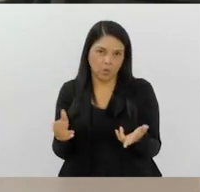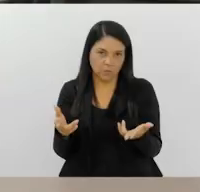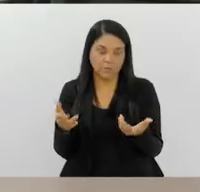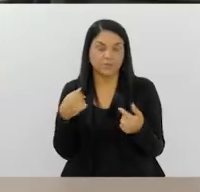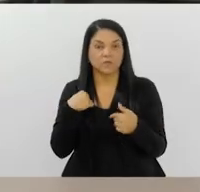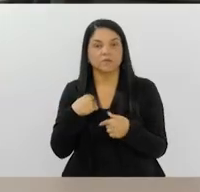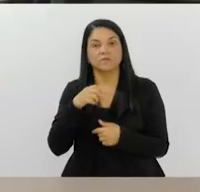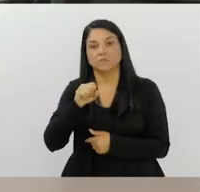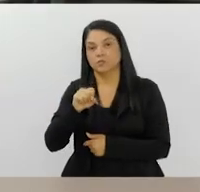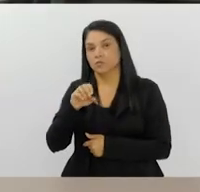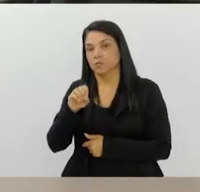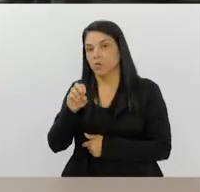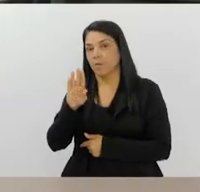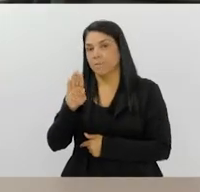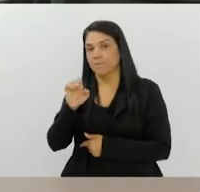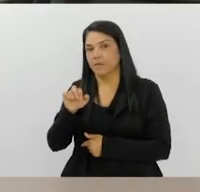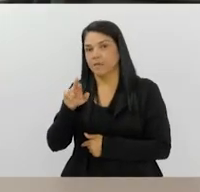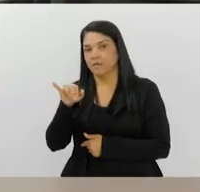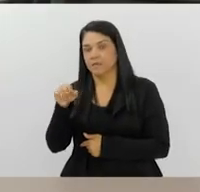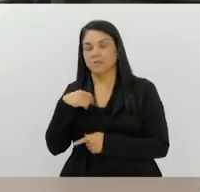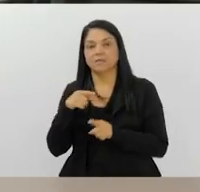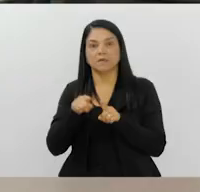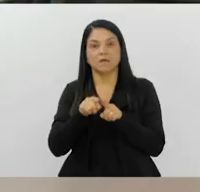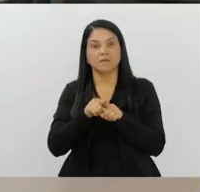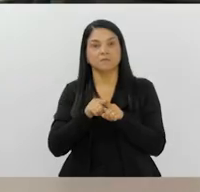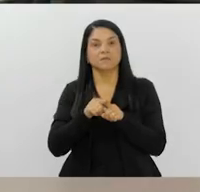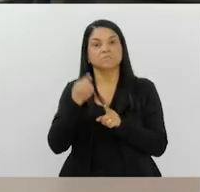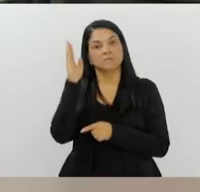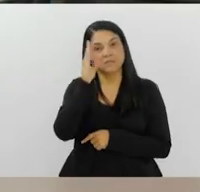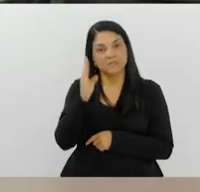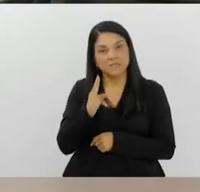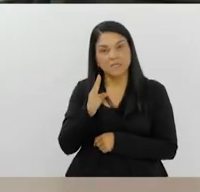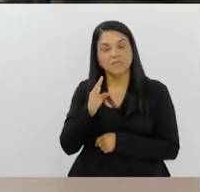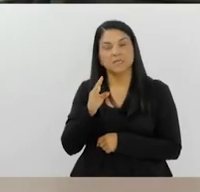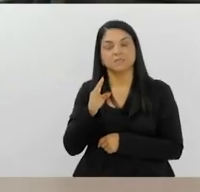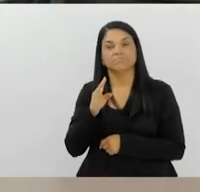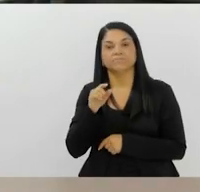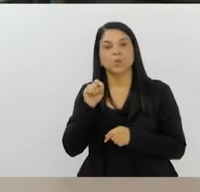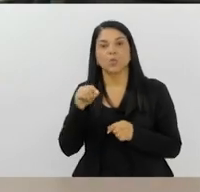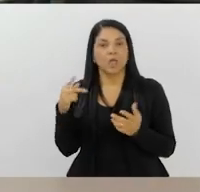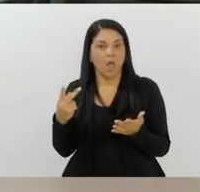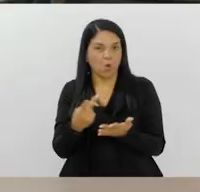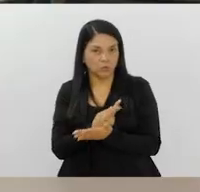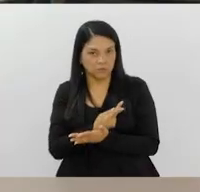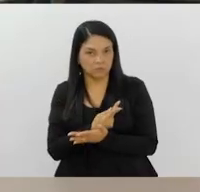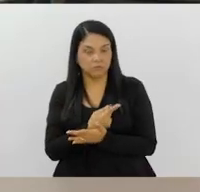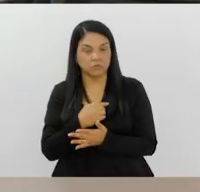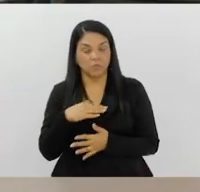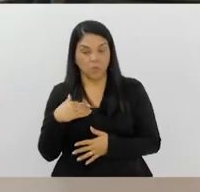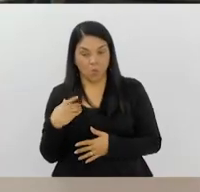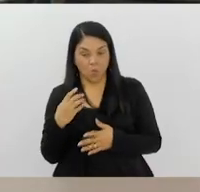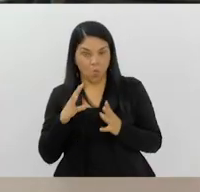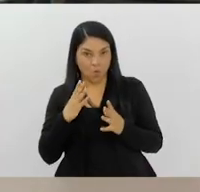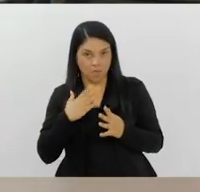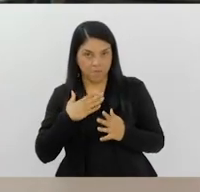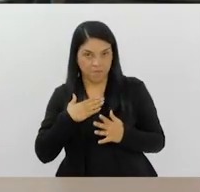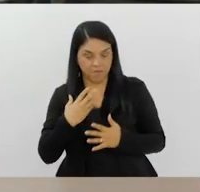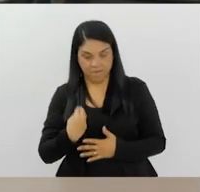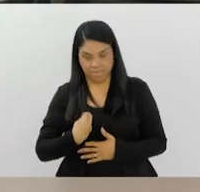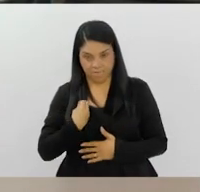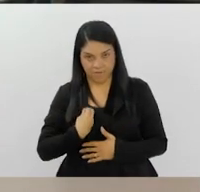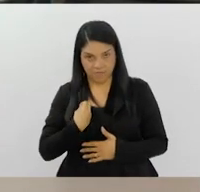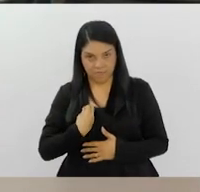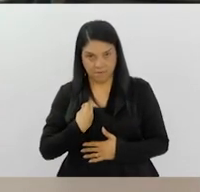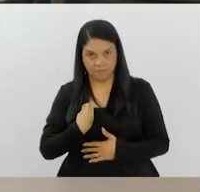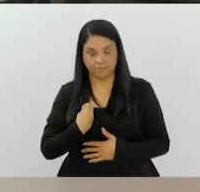soberania Nacional cadeia produtiva e tudo isso que tá acontecendo no meu mundo das arqui bancadas